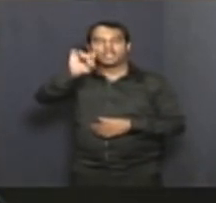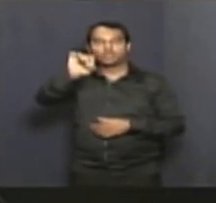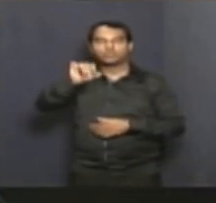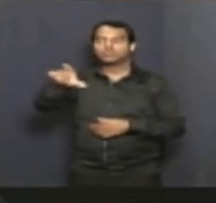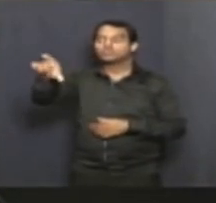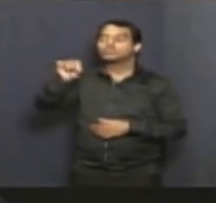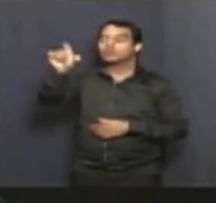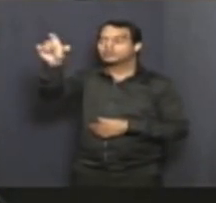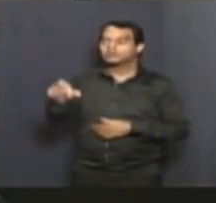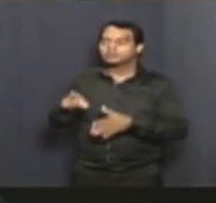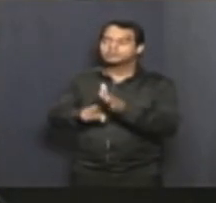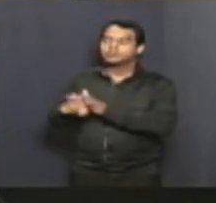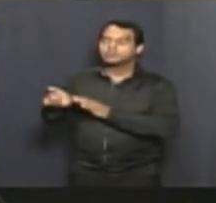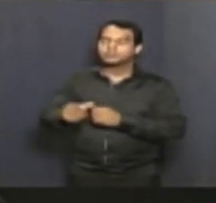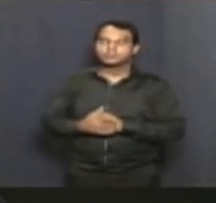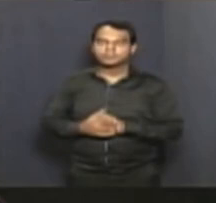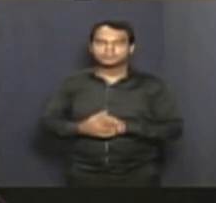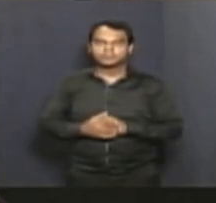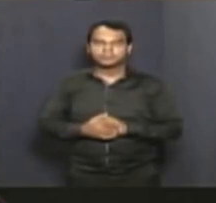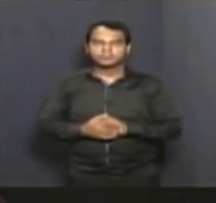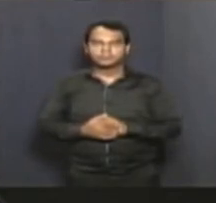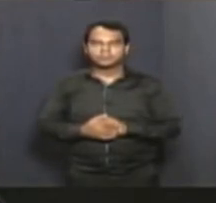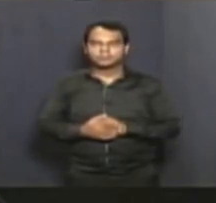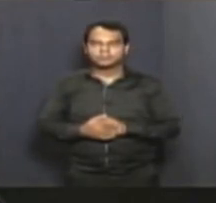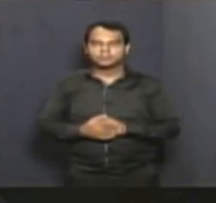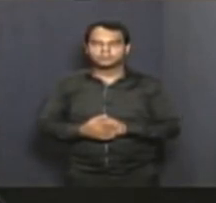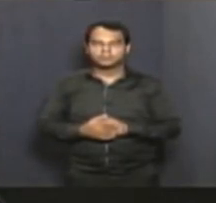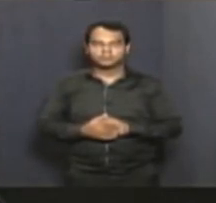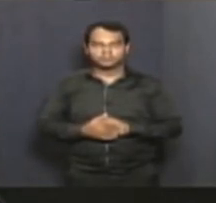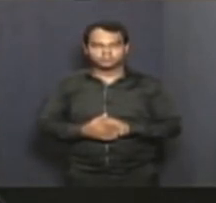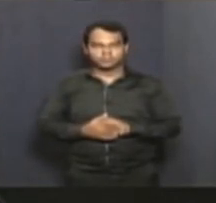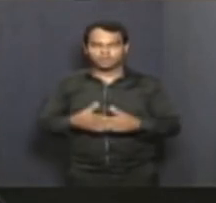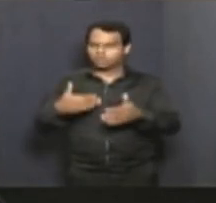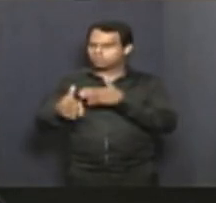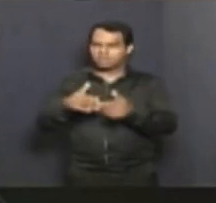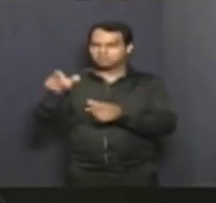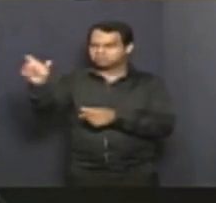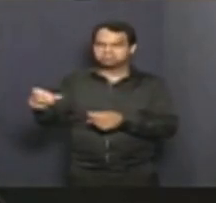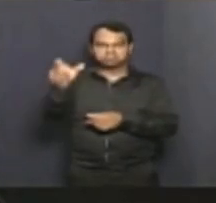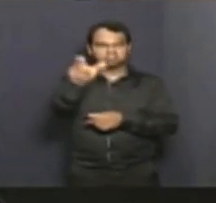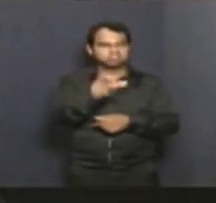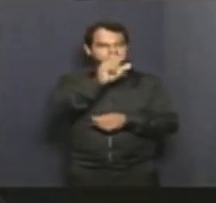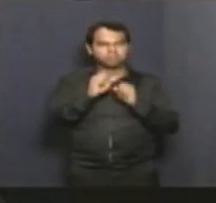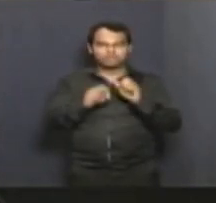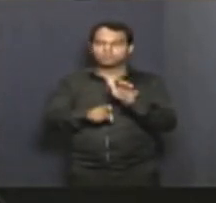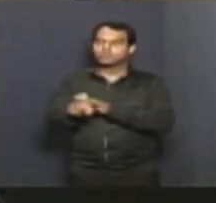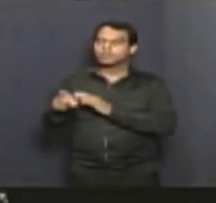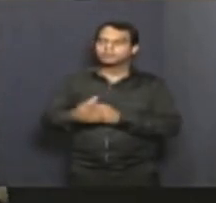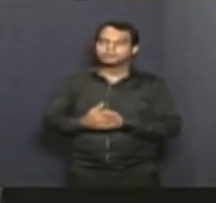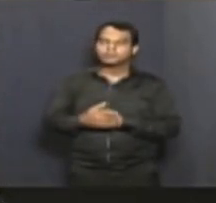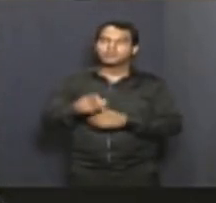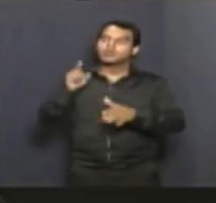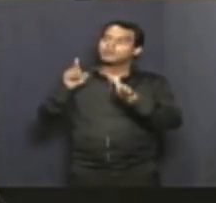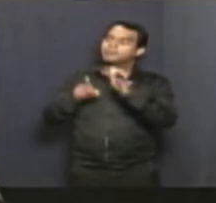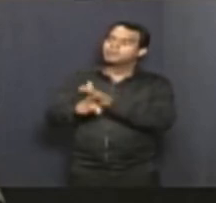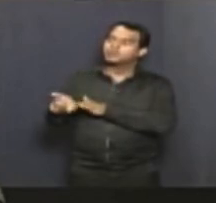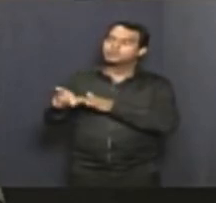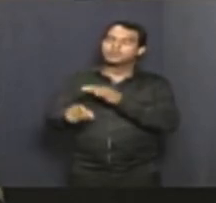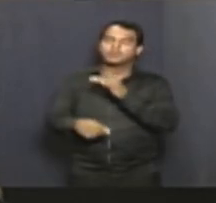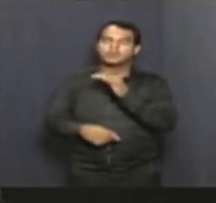qual é o candidato que o consultor em qualquer um porque é um quero perguntar